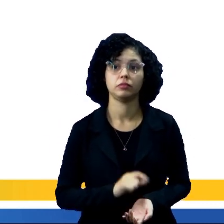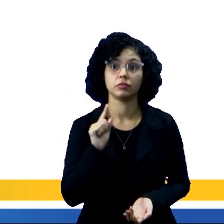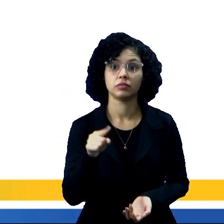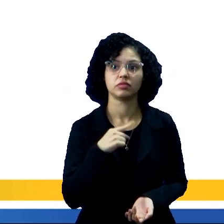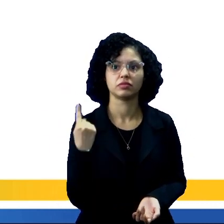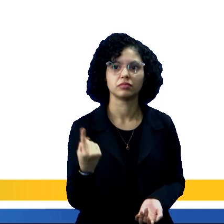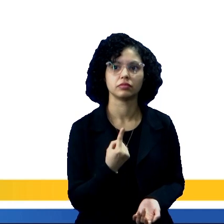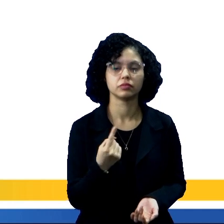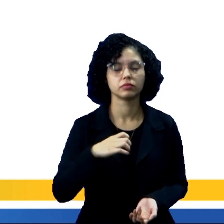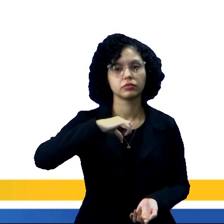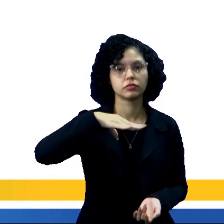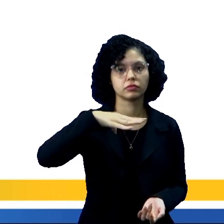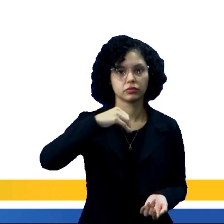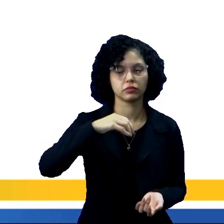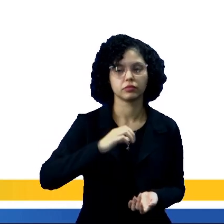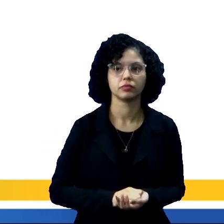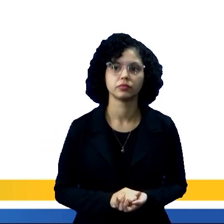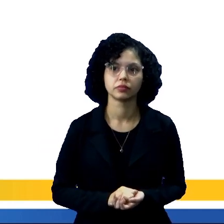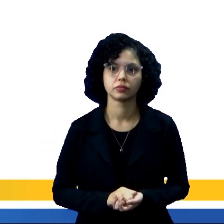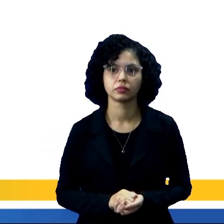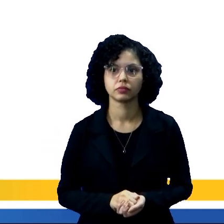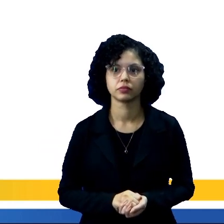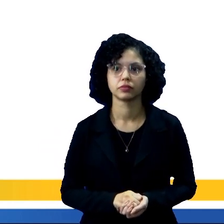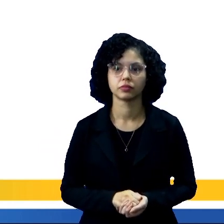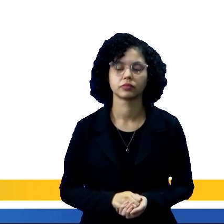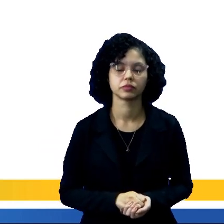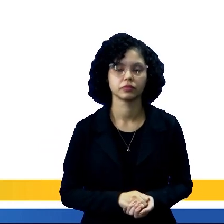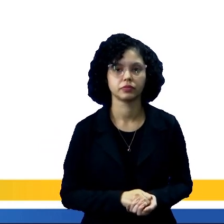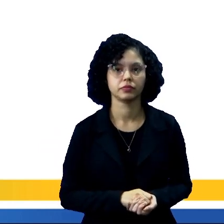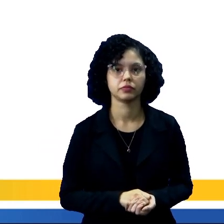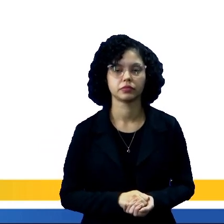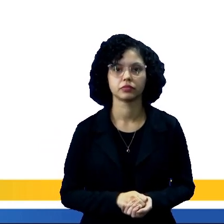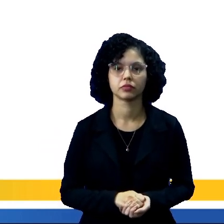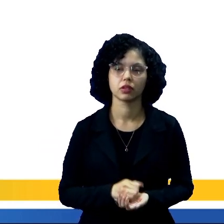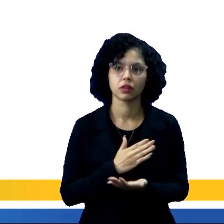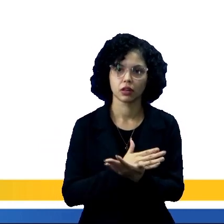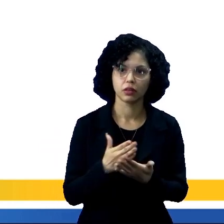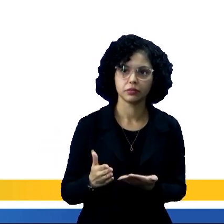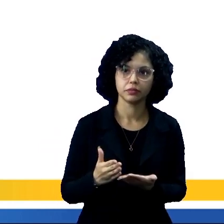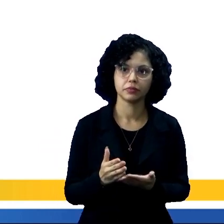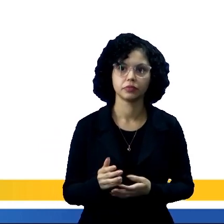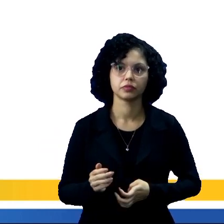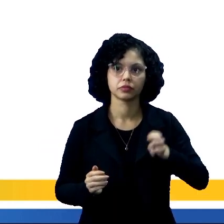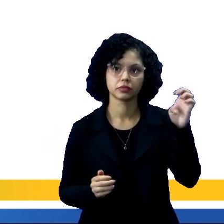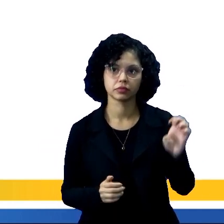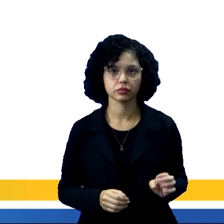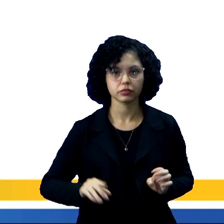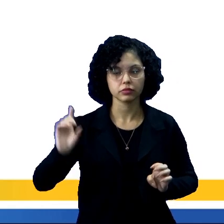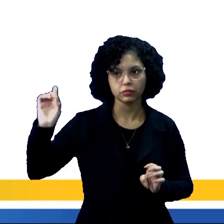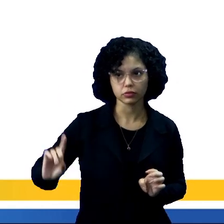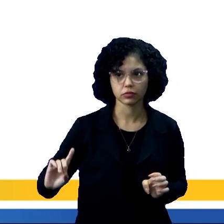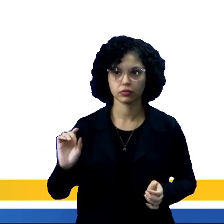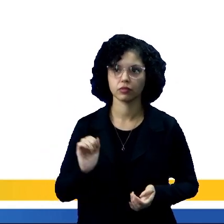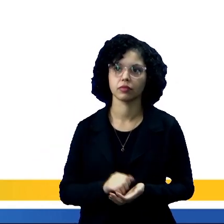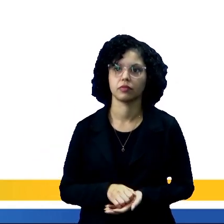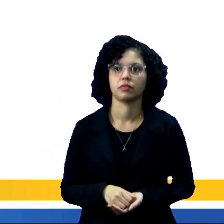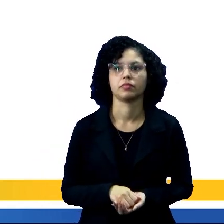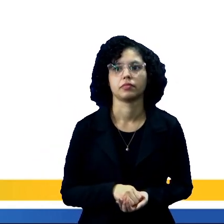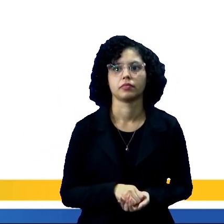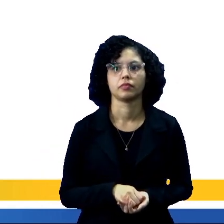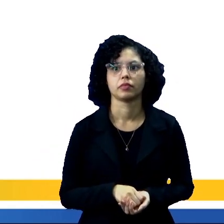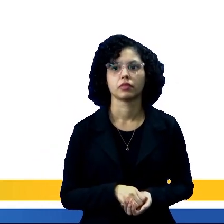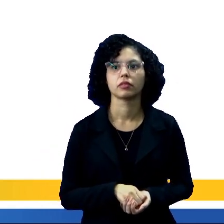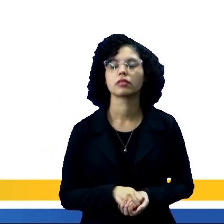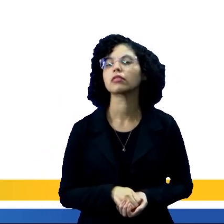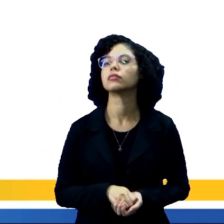giro de quê? 90 graus, tá? A gente começa do lado esquerdo para o lado direito na tela.